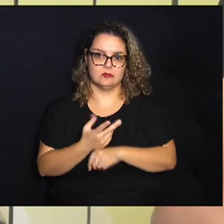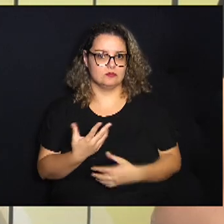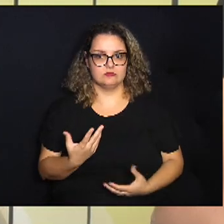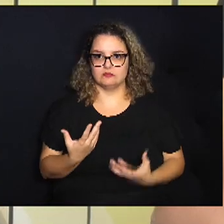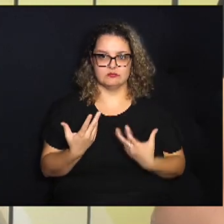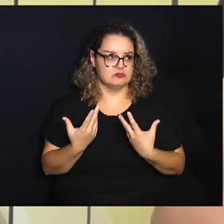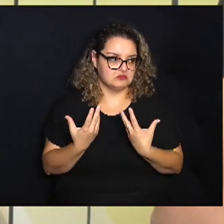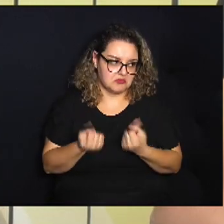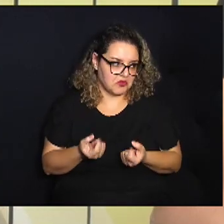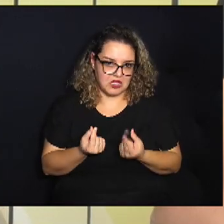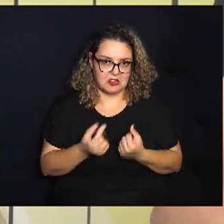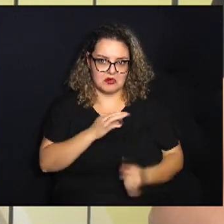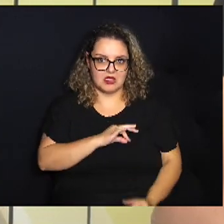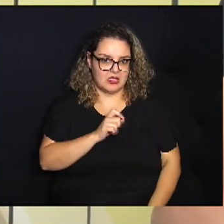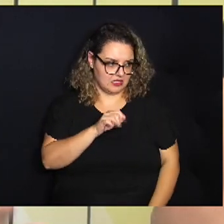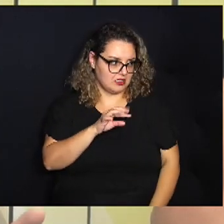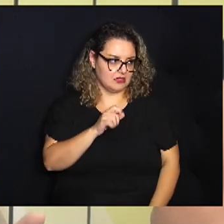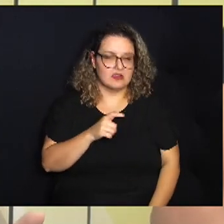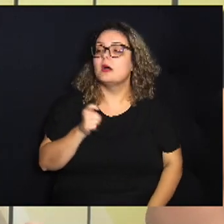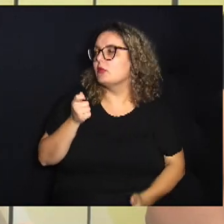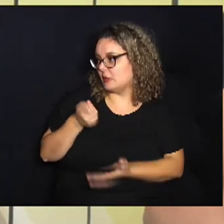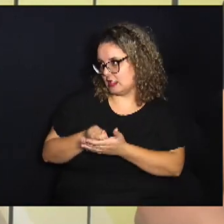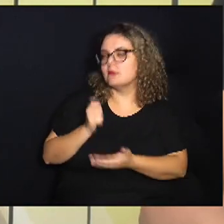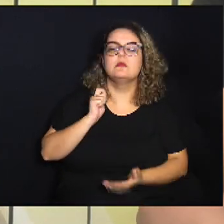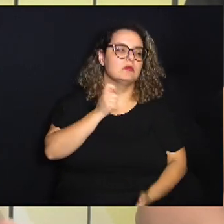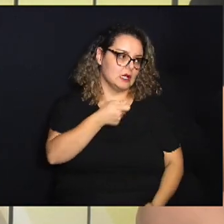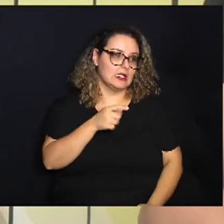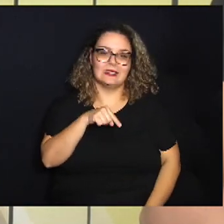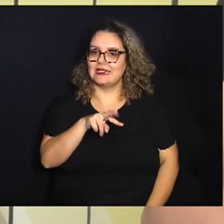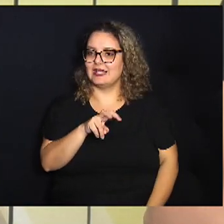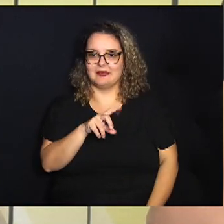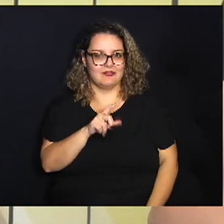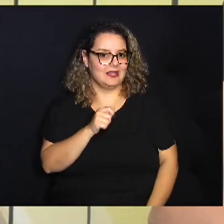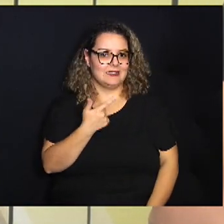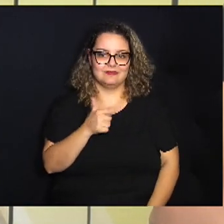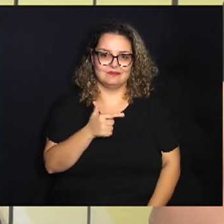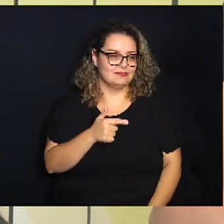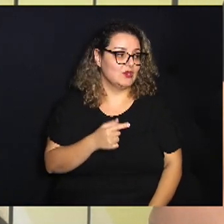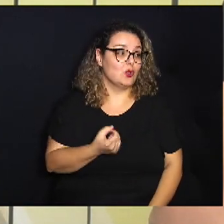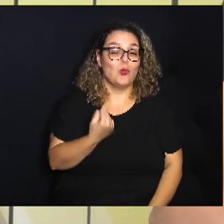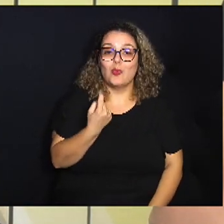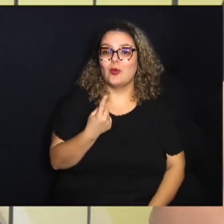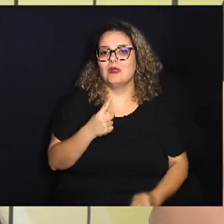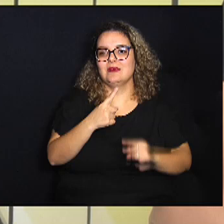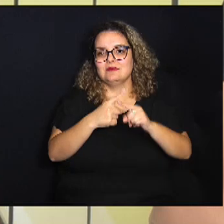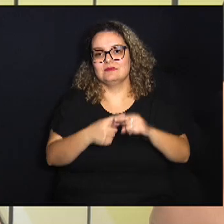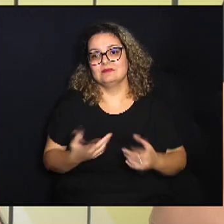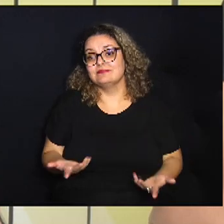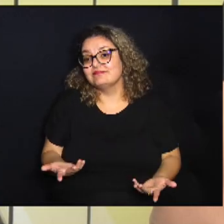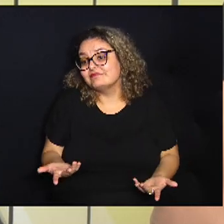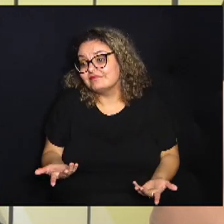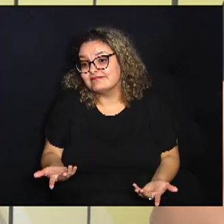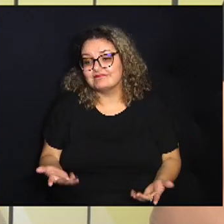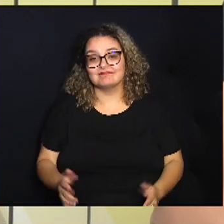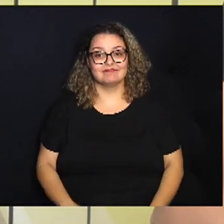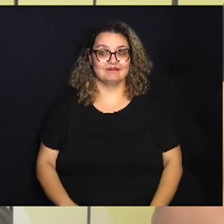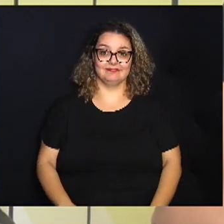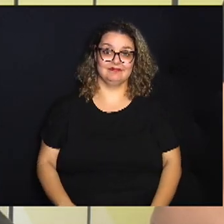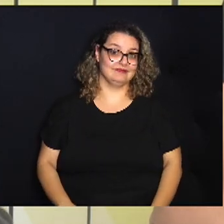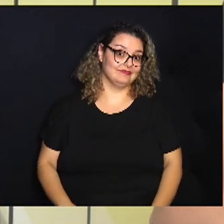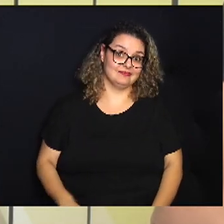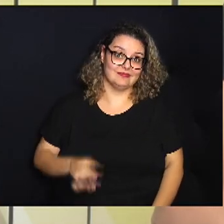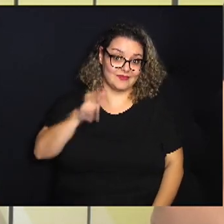Acho que o atleta também não paga, né? Paga. Paga. Na vela não paga. Tem um campeonato só que paga. Então o cara tem que